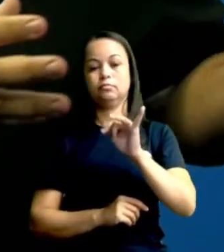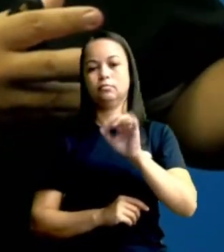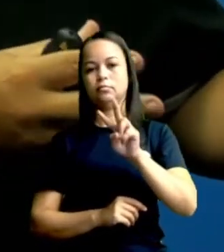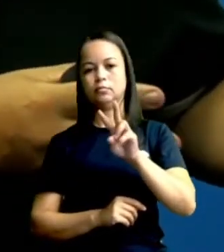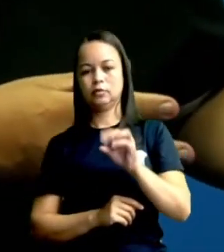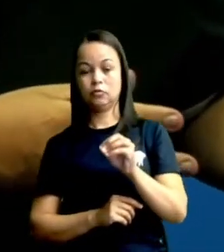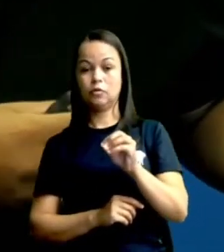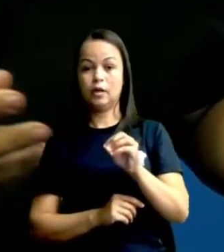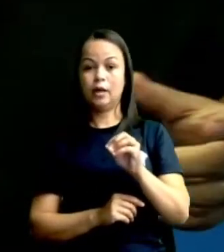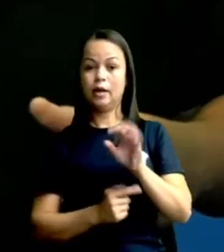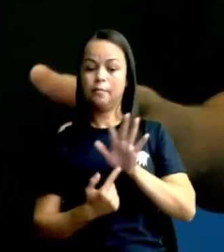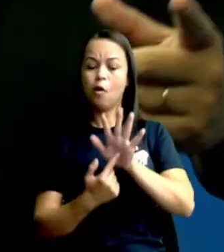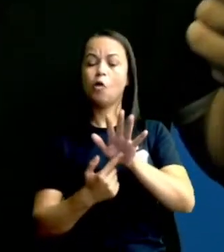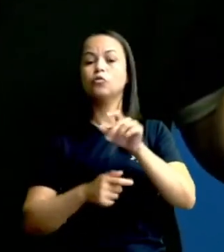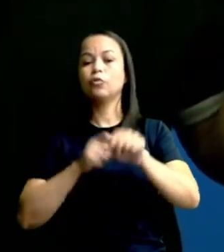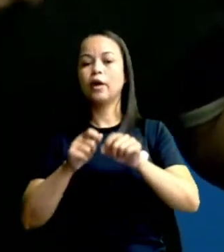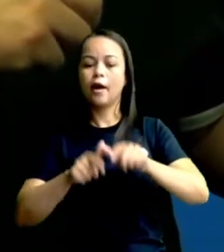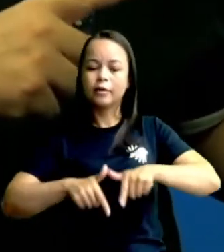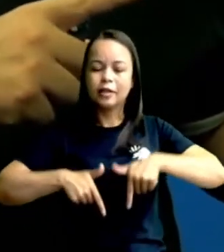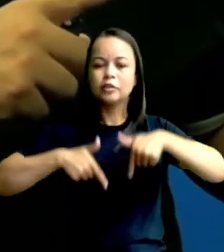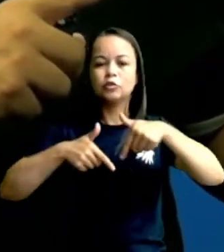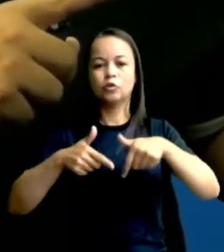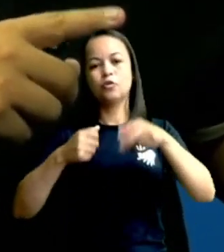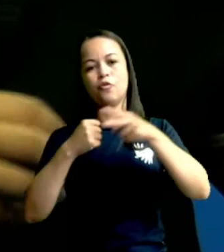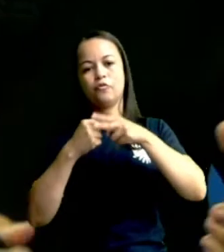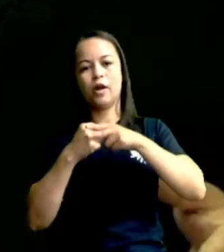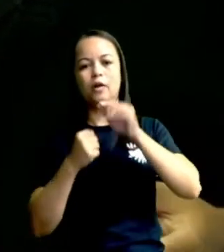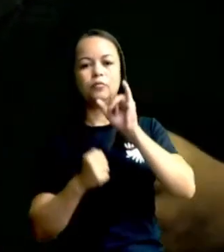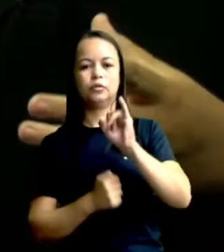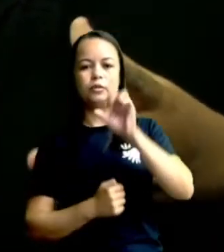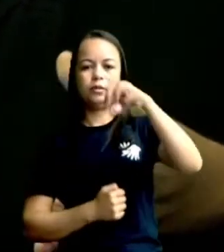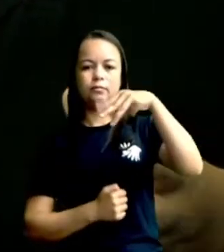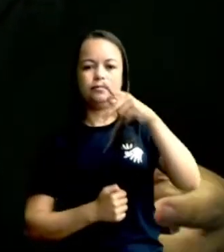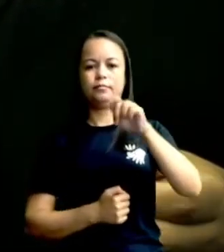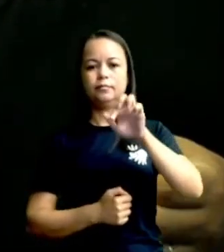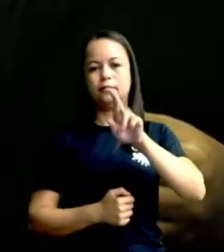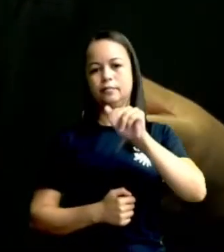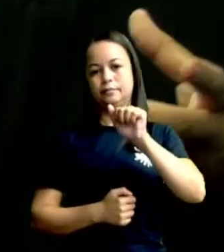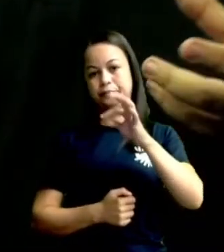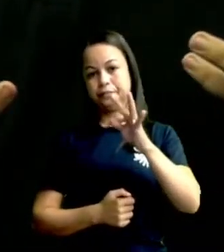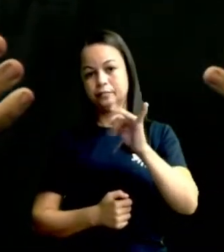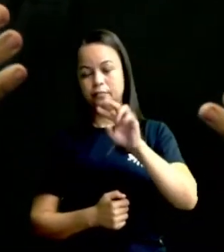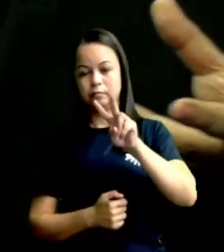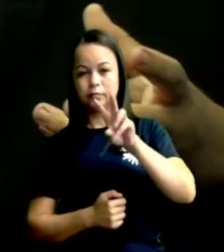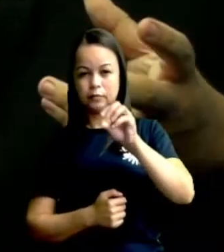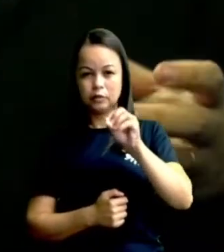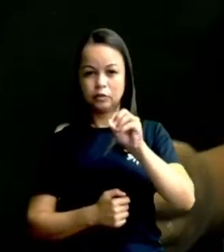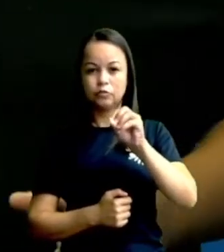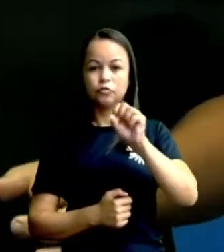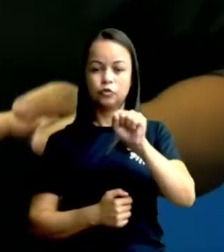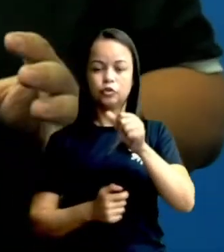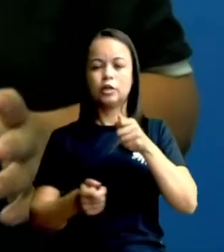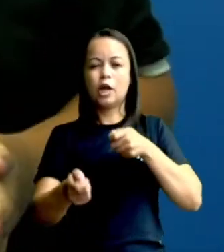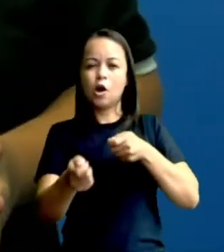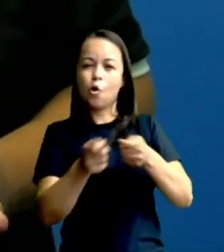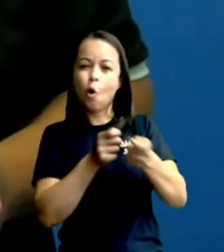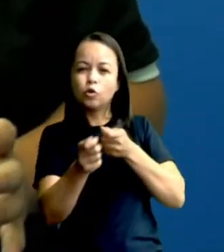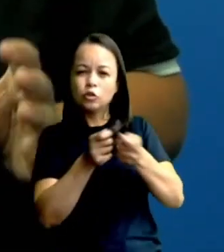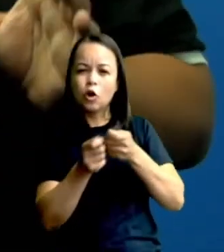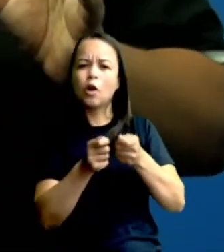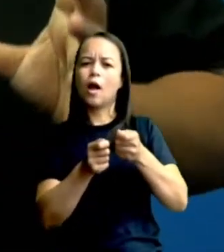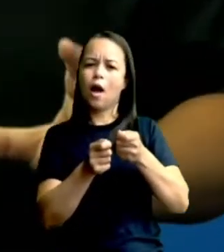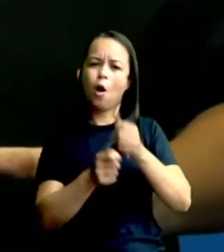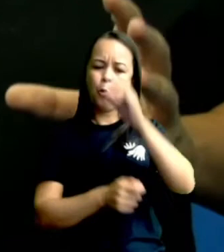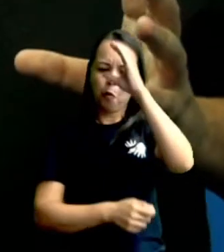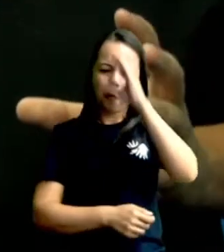indicar as ações, os verbos imperativos, né? Indicar, controlar, tá bom? Seu